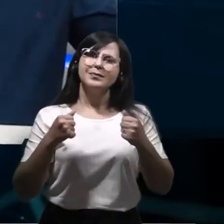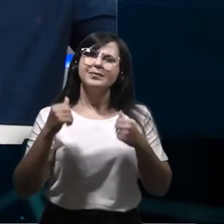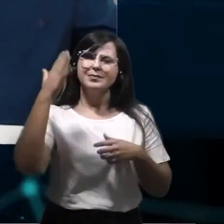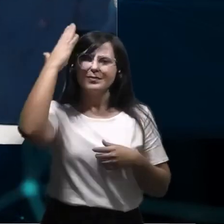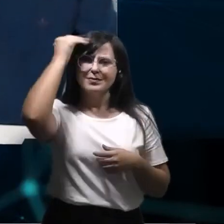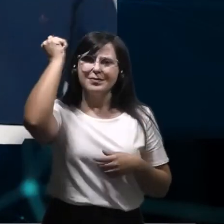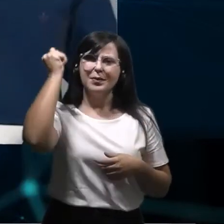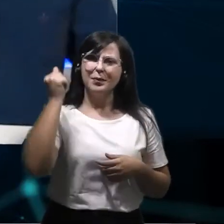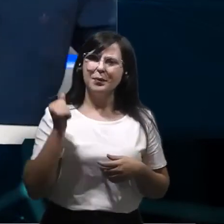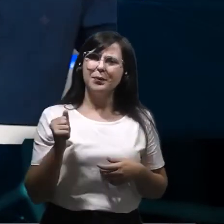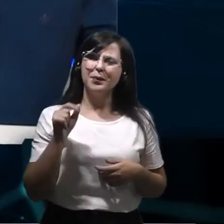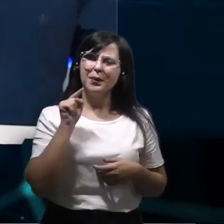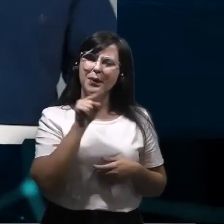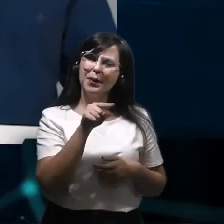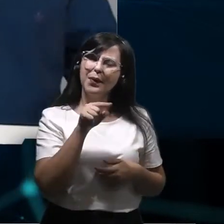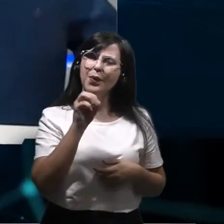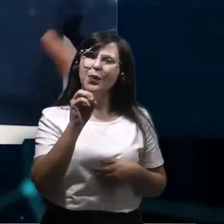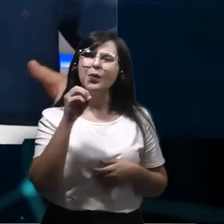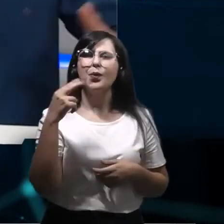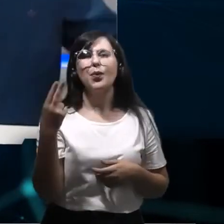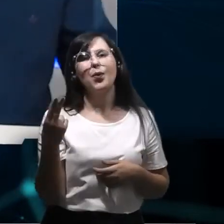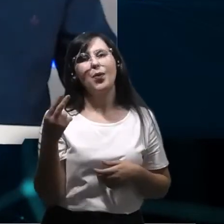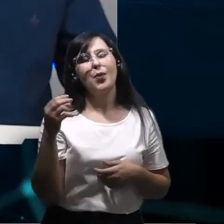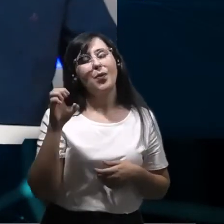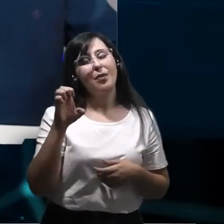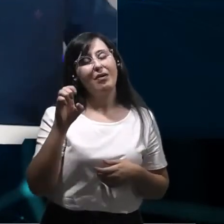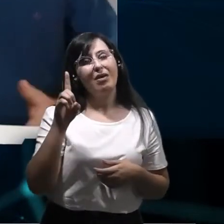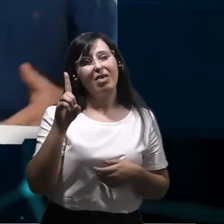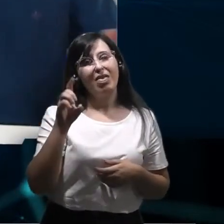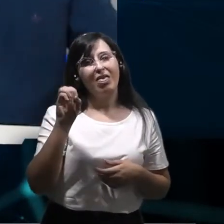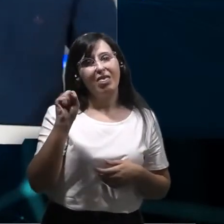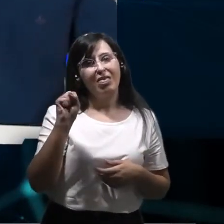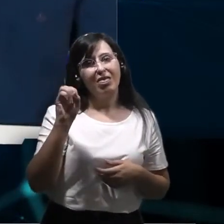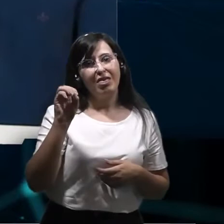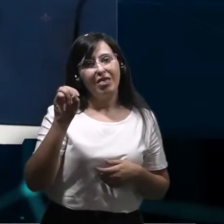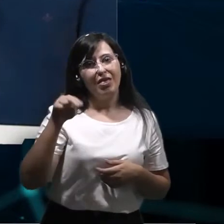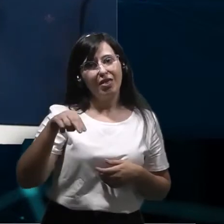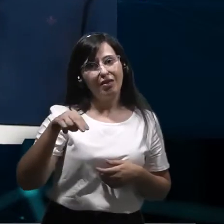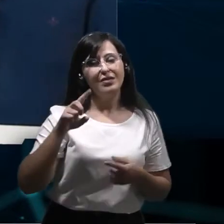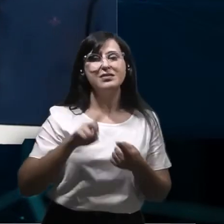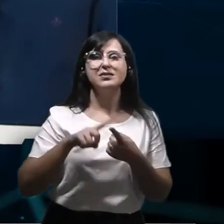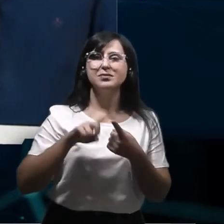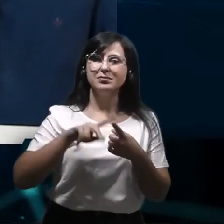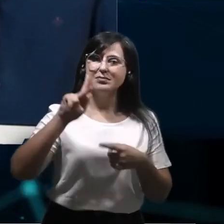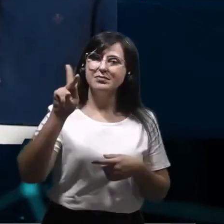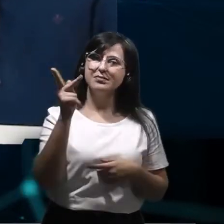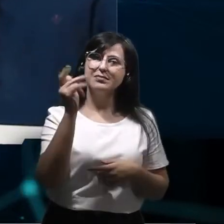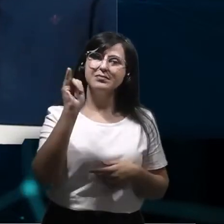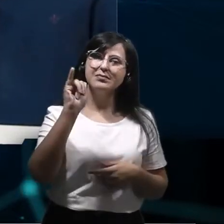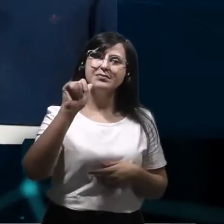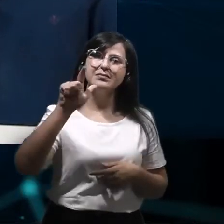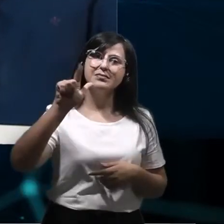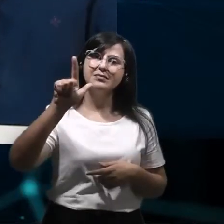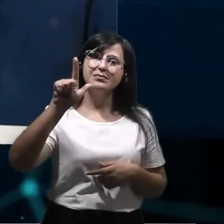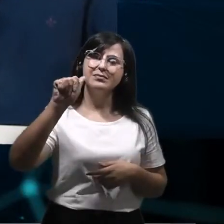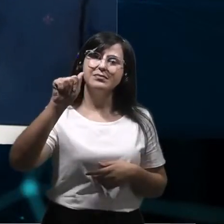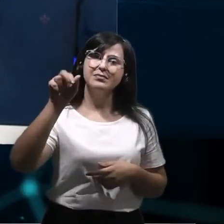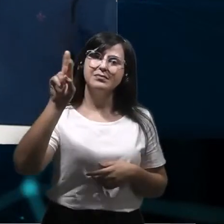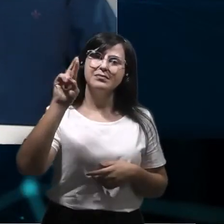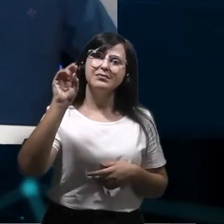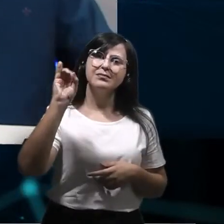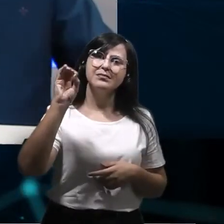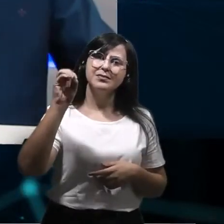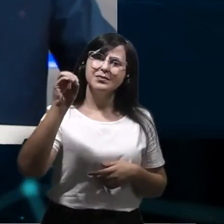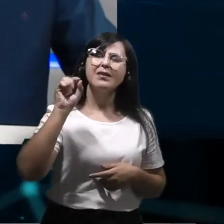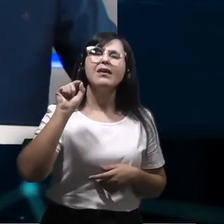foi o doutor Edson que se deixou em dia ou não, saber de Hilário, se ele puder falar mais à frente, onde é que esse dinheiro foi parar.